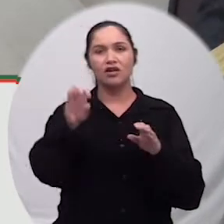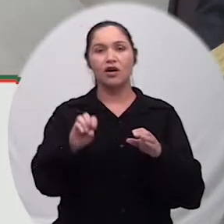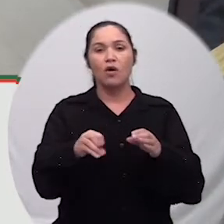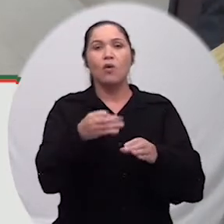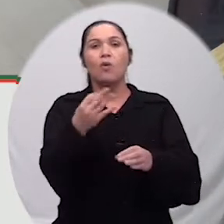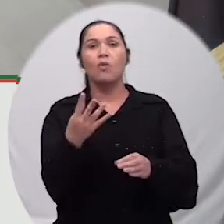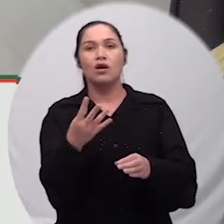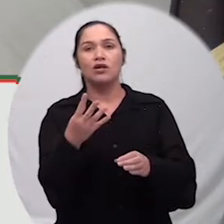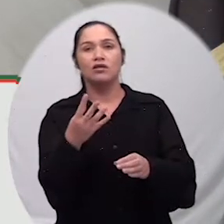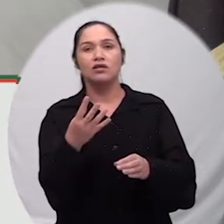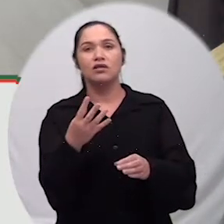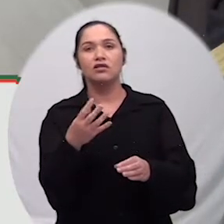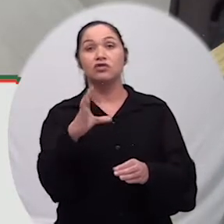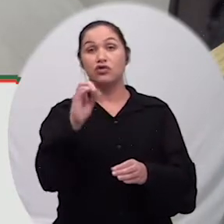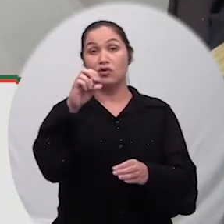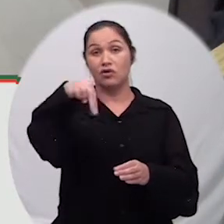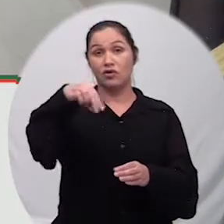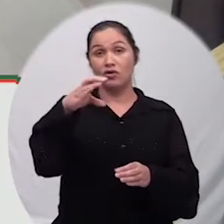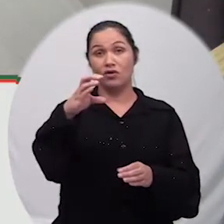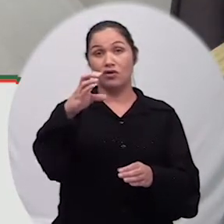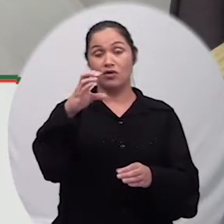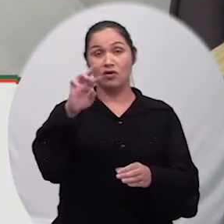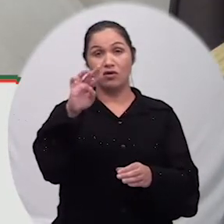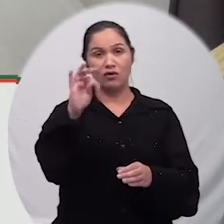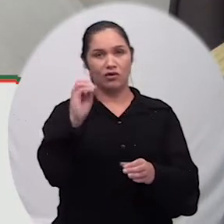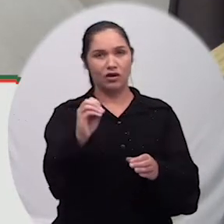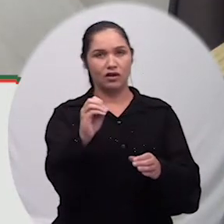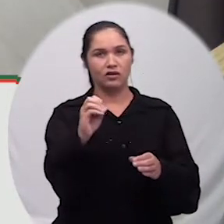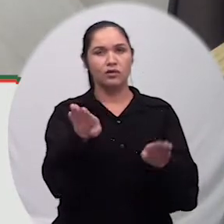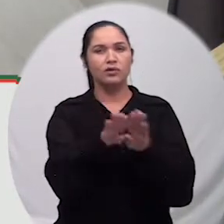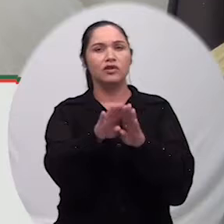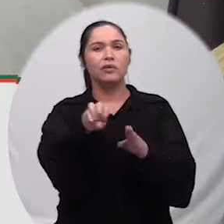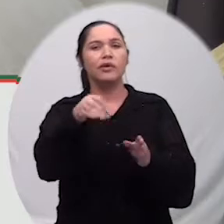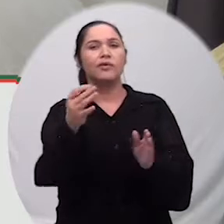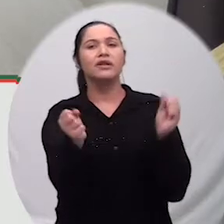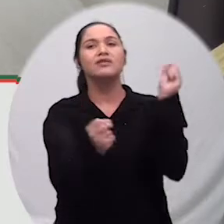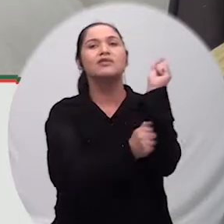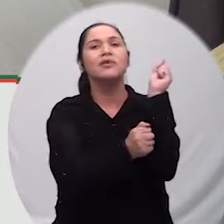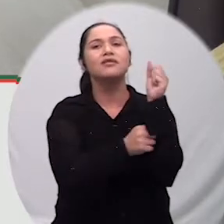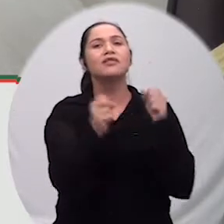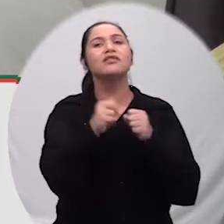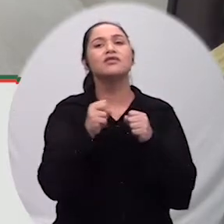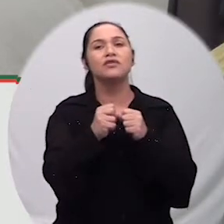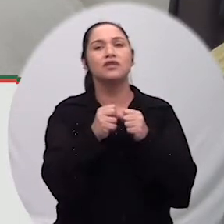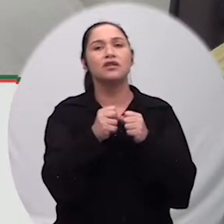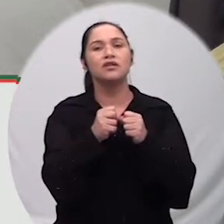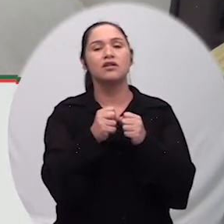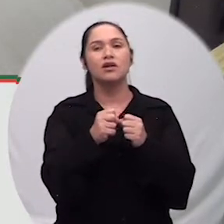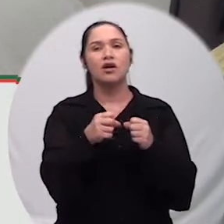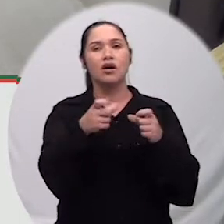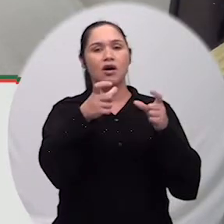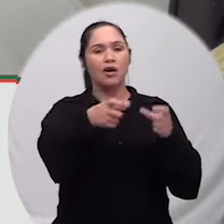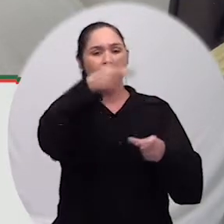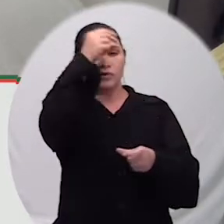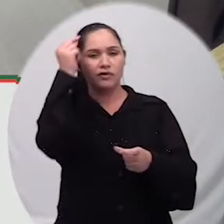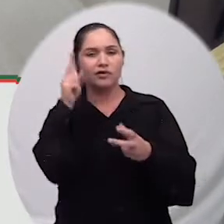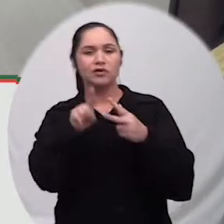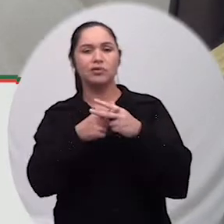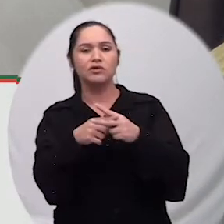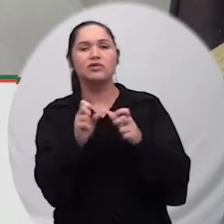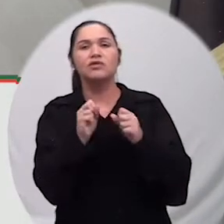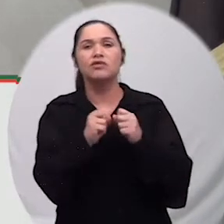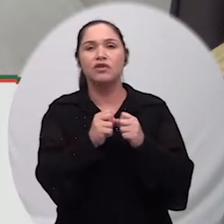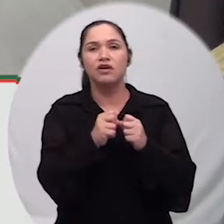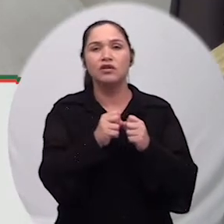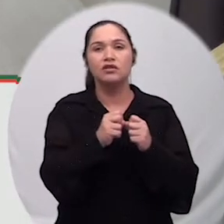quantas construídas em madeiras? A Prefeitura realiza manutenções constantes das pontes localizadas em Criciúma? Qual a data